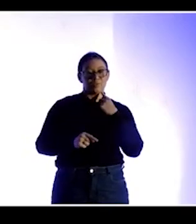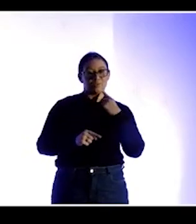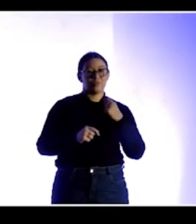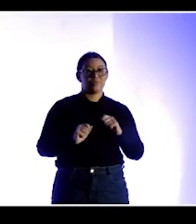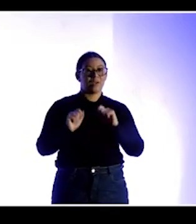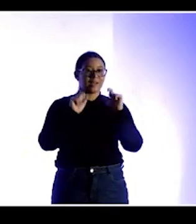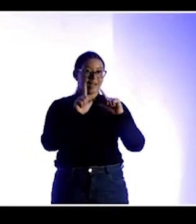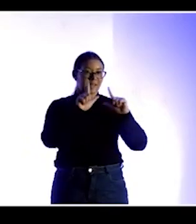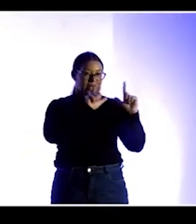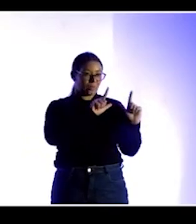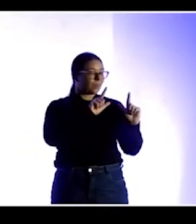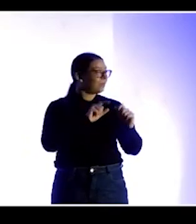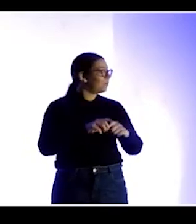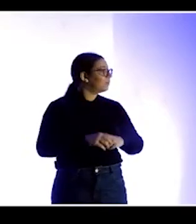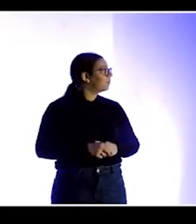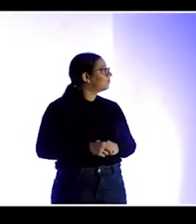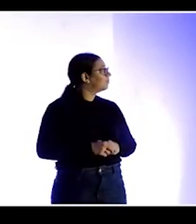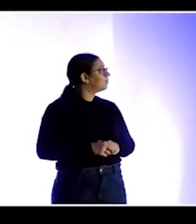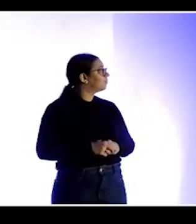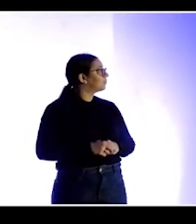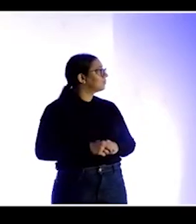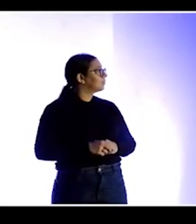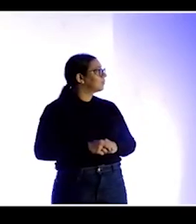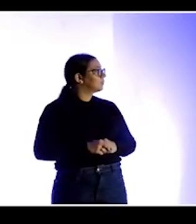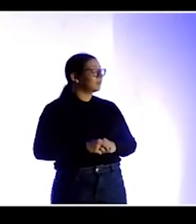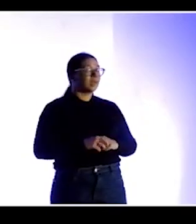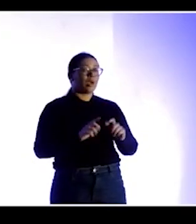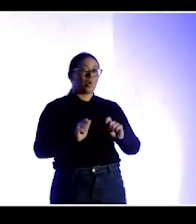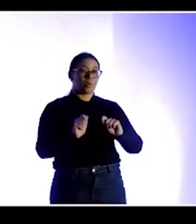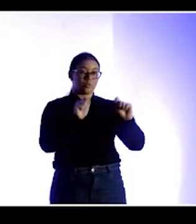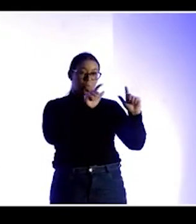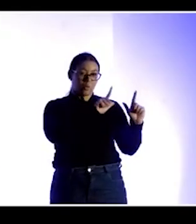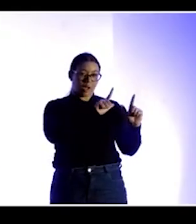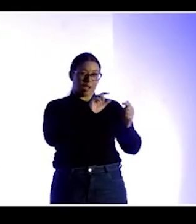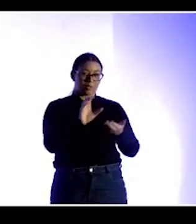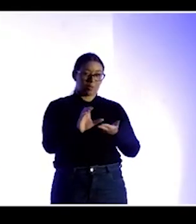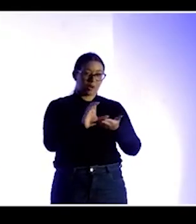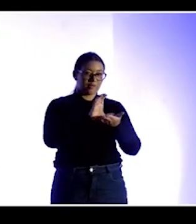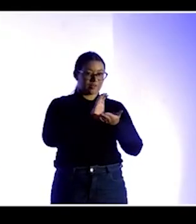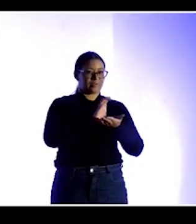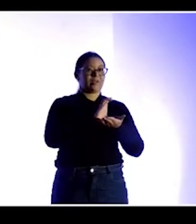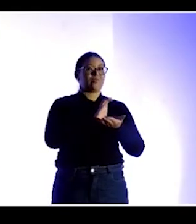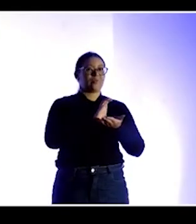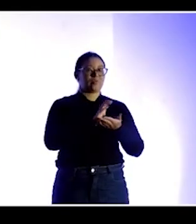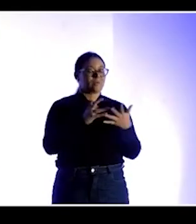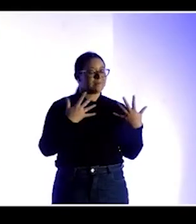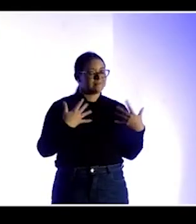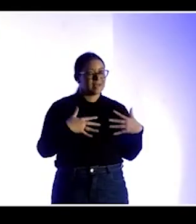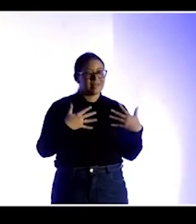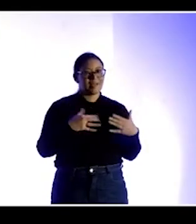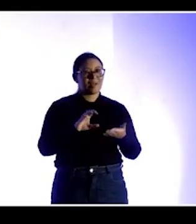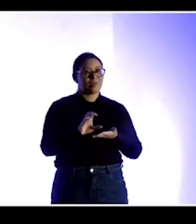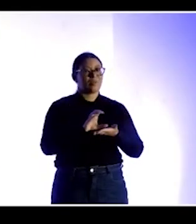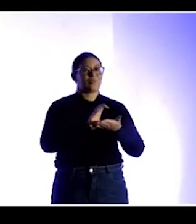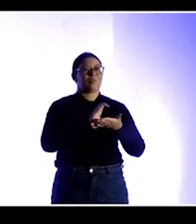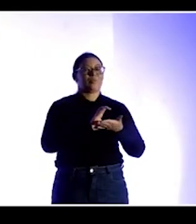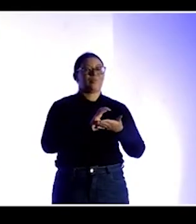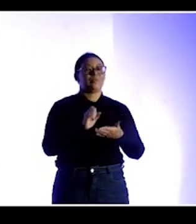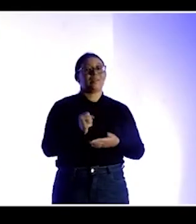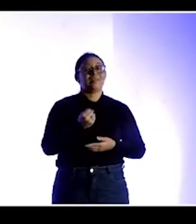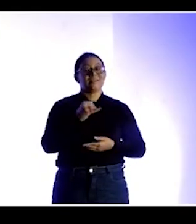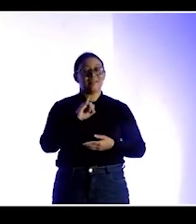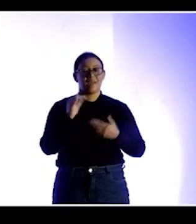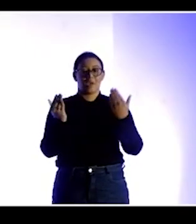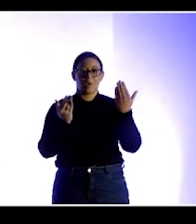nesses blocos é que o hidrogênio verde ainda custa muito mais caro. Não é só um pouquinho. Custa muito mais caro do que